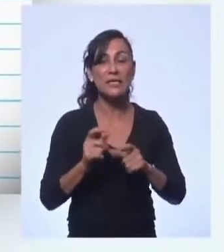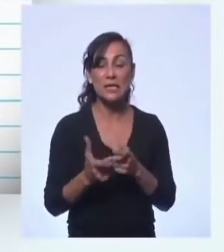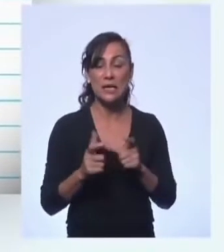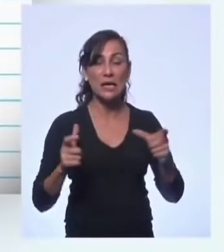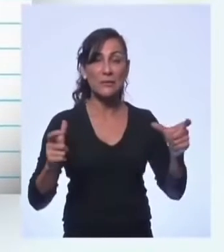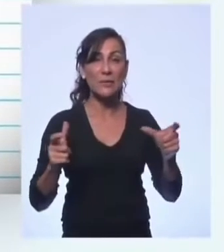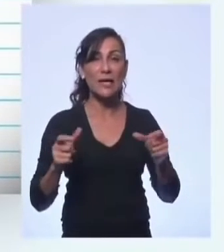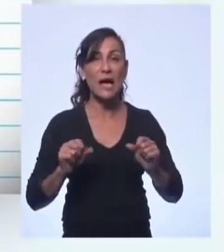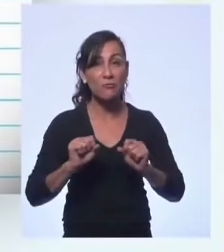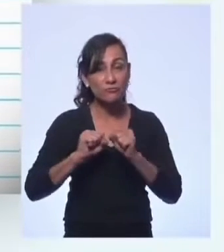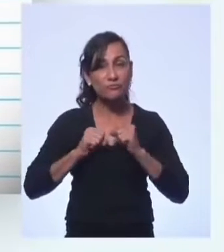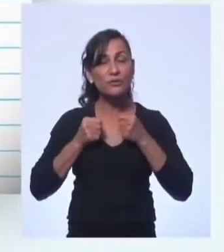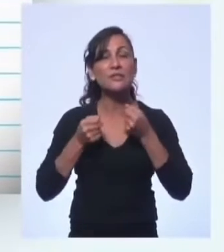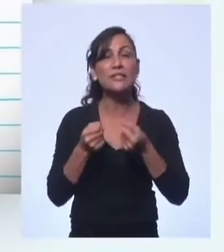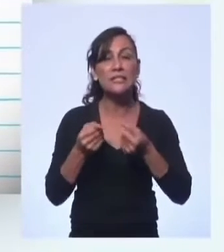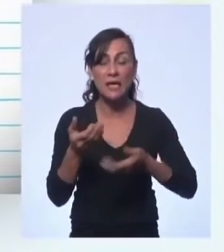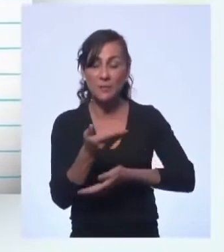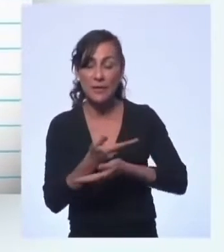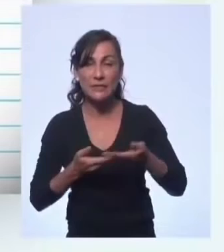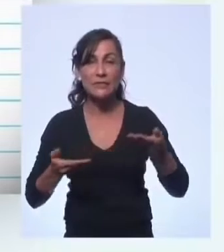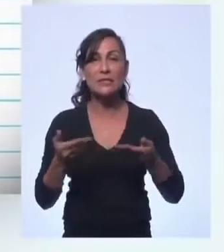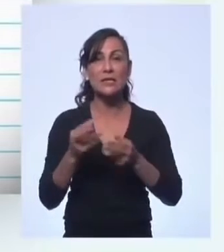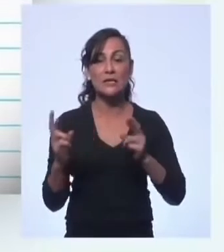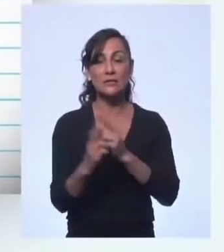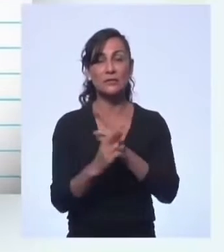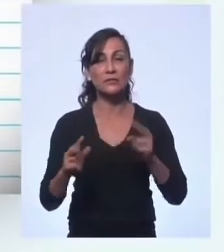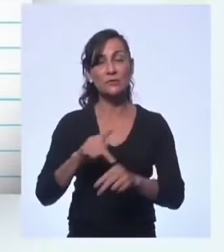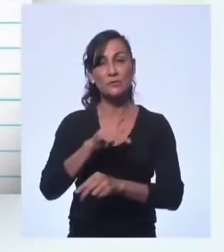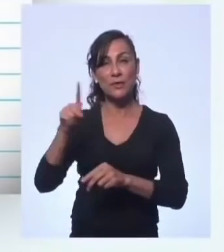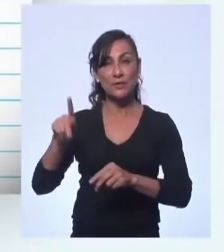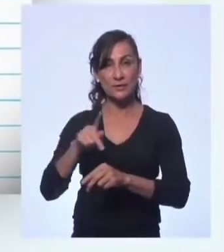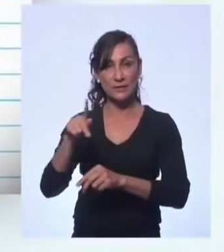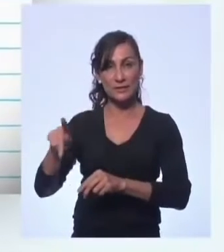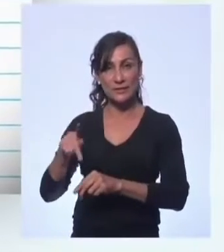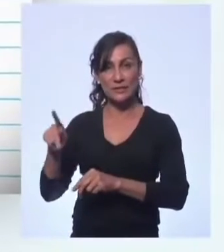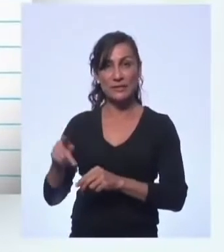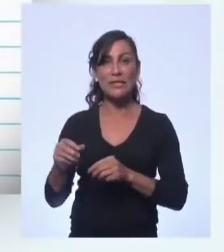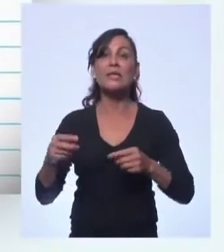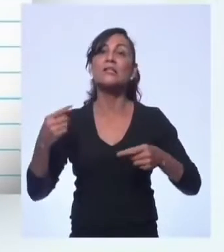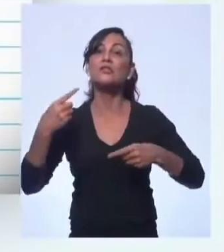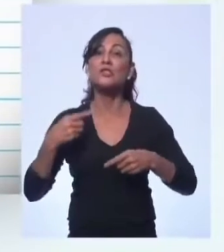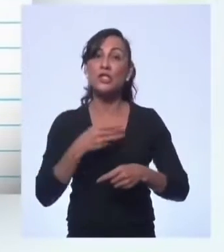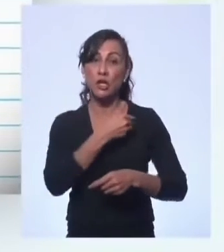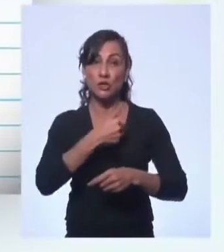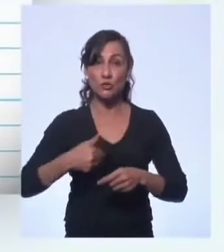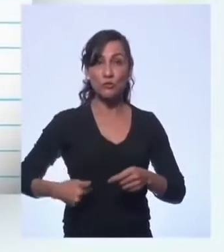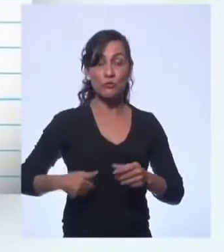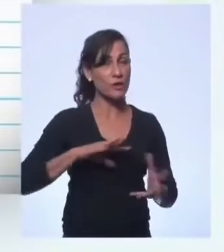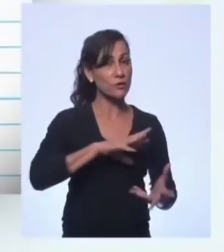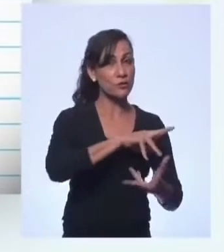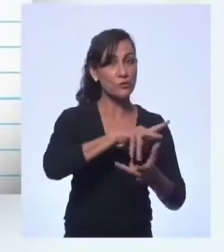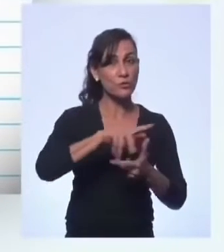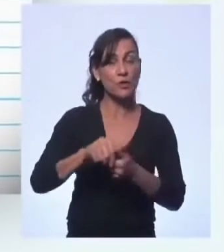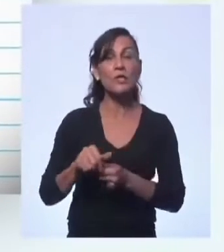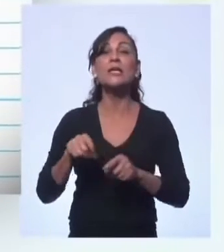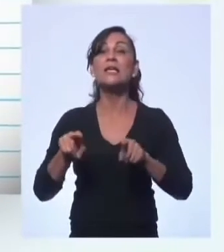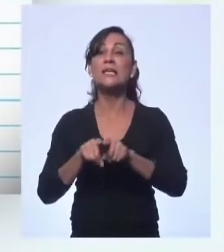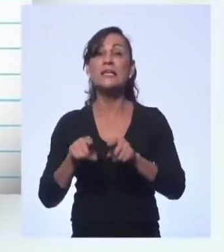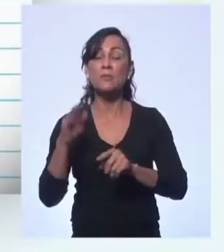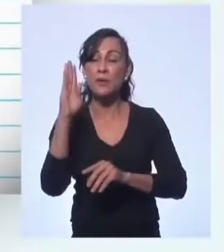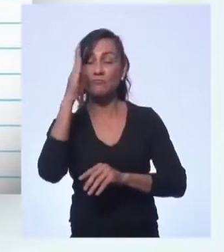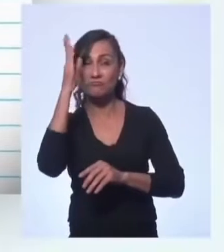e fortalecer a participação dos países em desenvolvimento nas instituições de governança global, e no nível nacional,